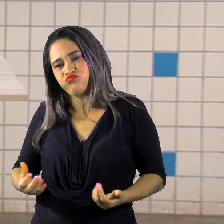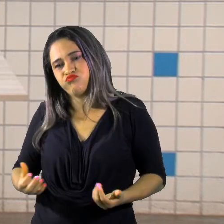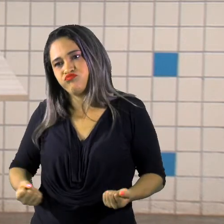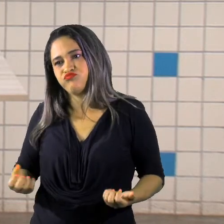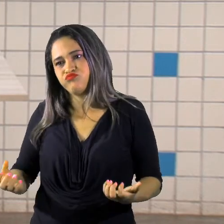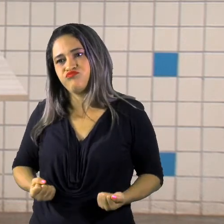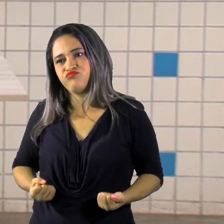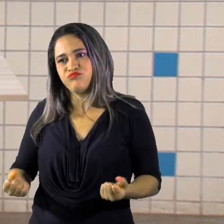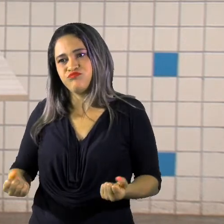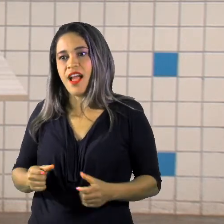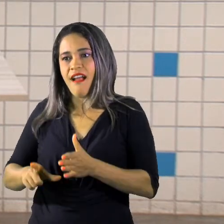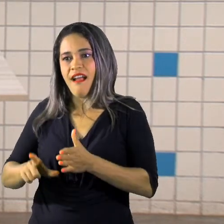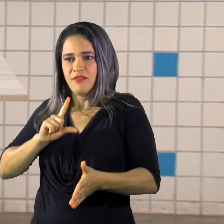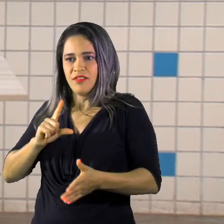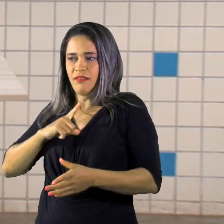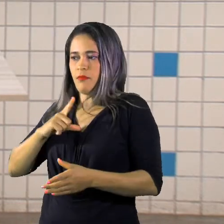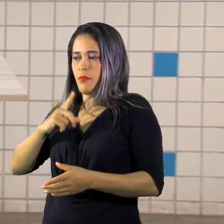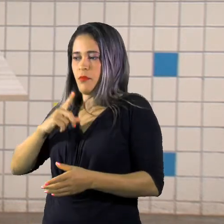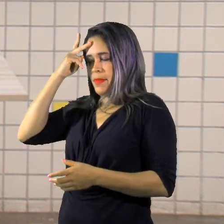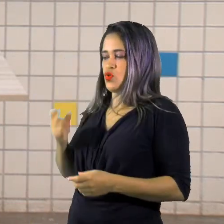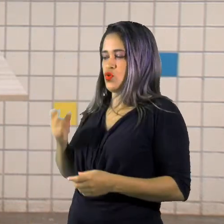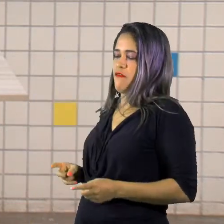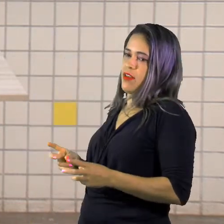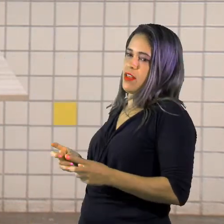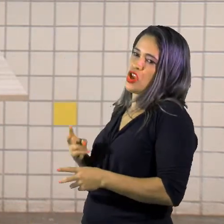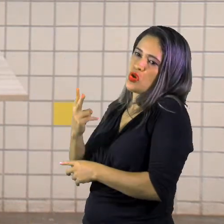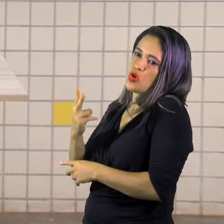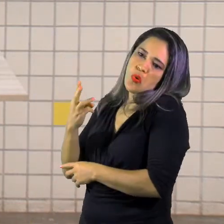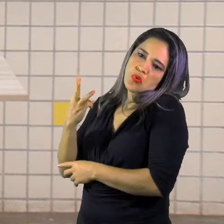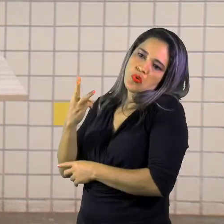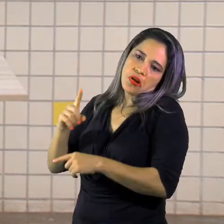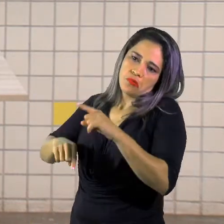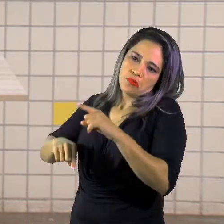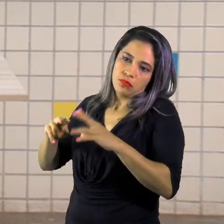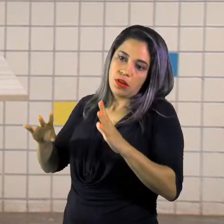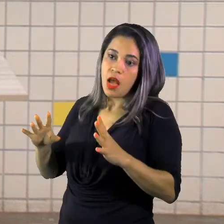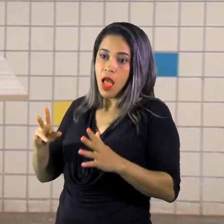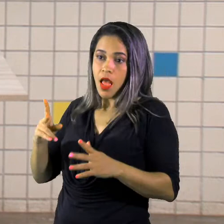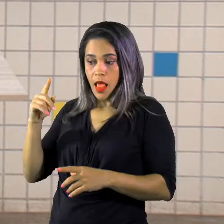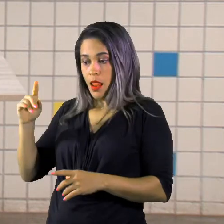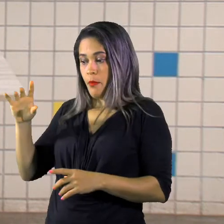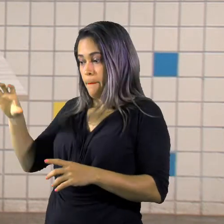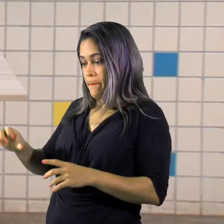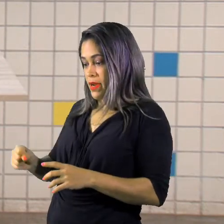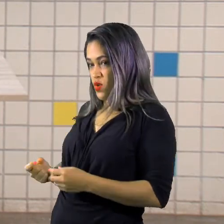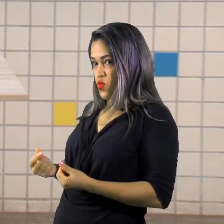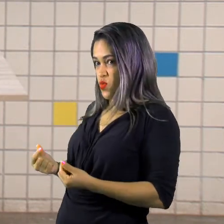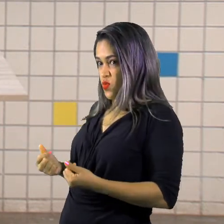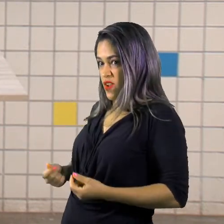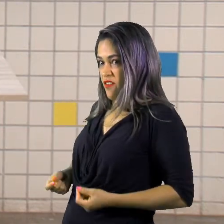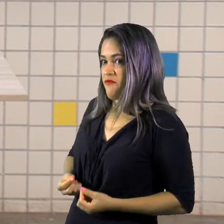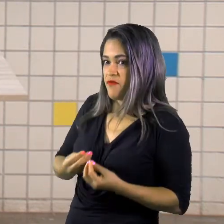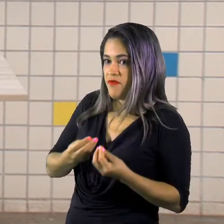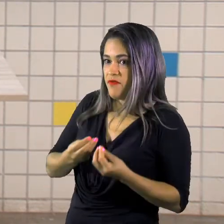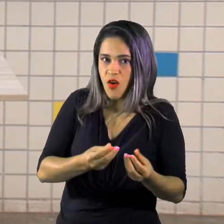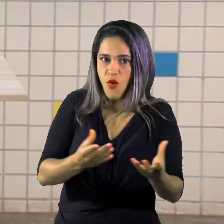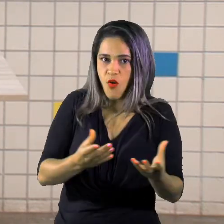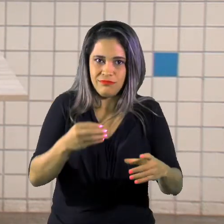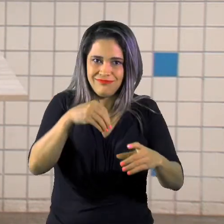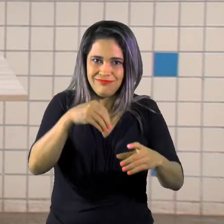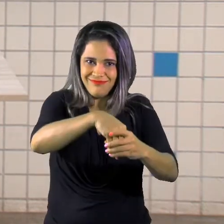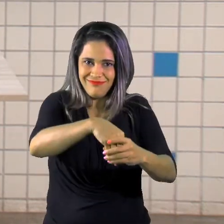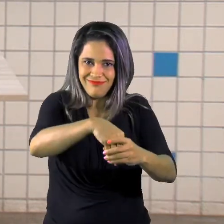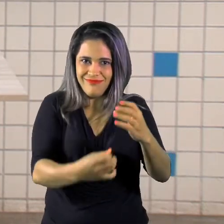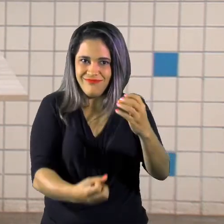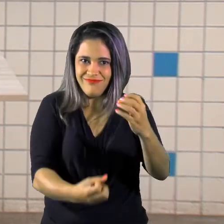uma pessoa que vendia 2, 3 produtos, ele pegou esse capital, investiu na indústria e hoje,